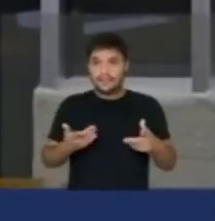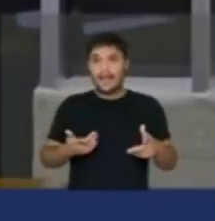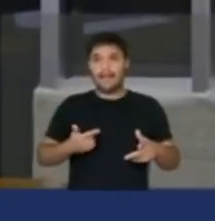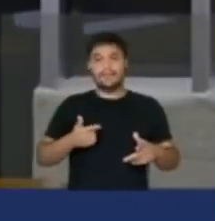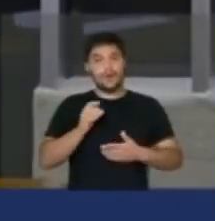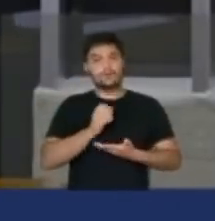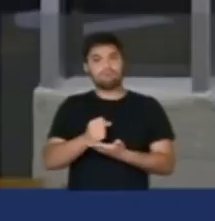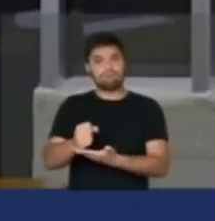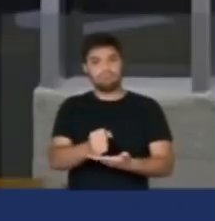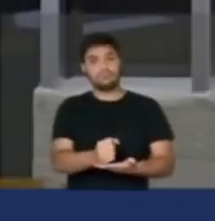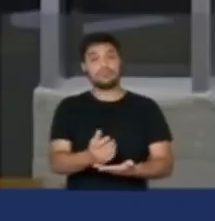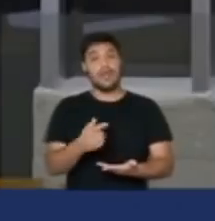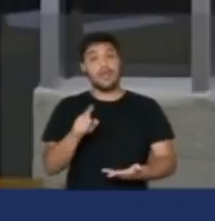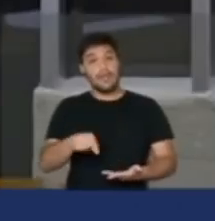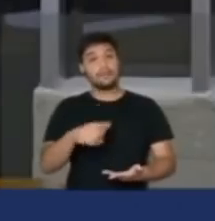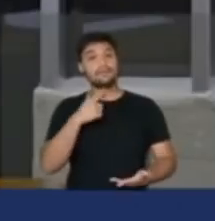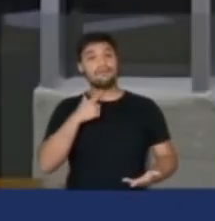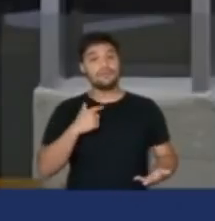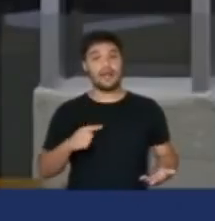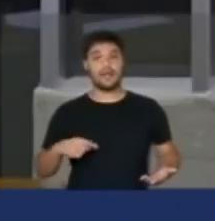nosso desejo.